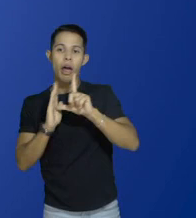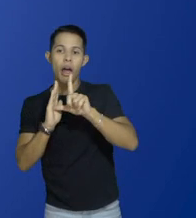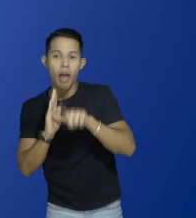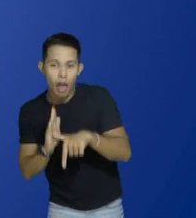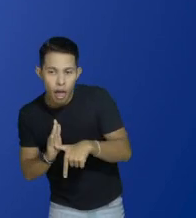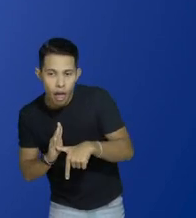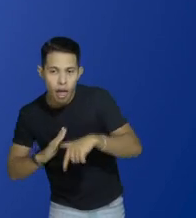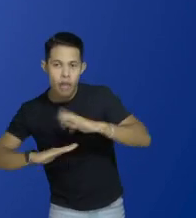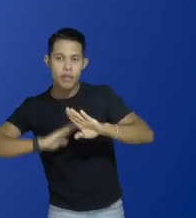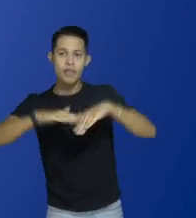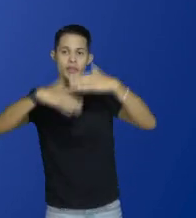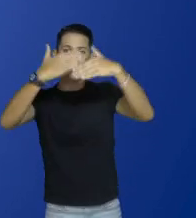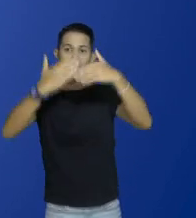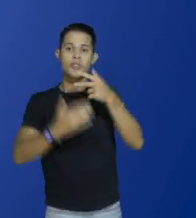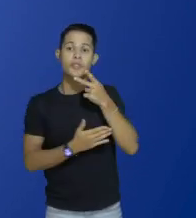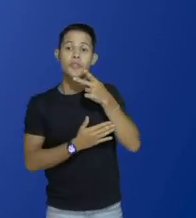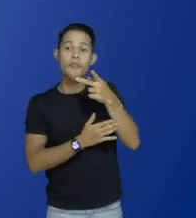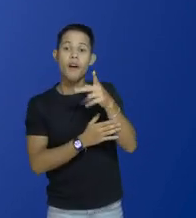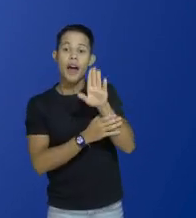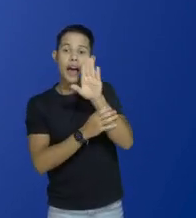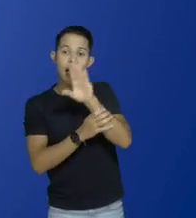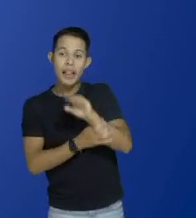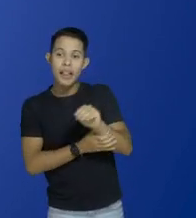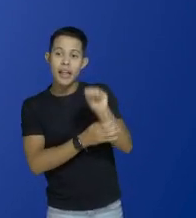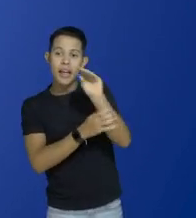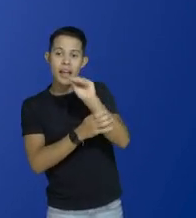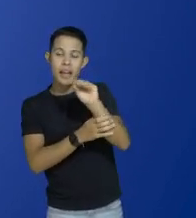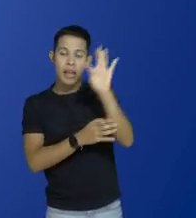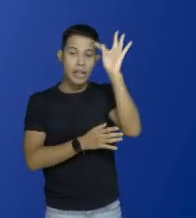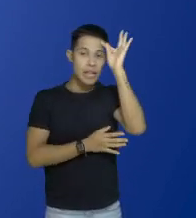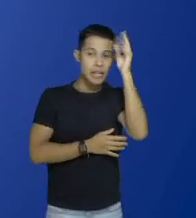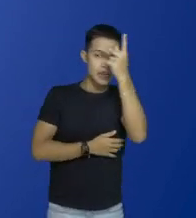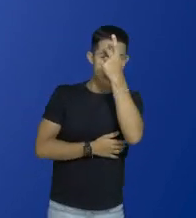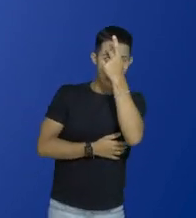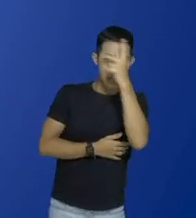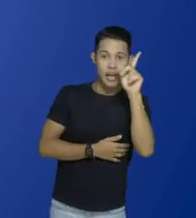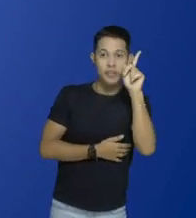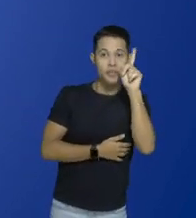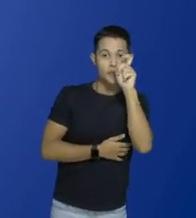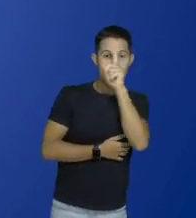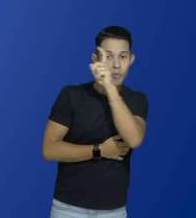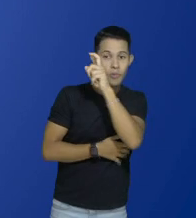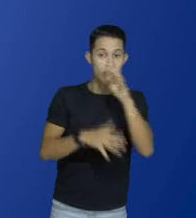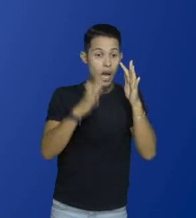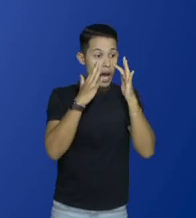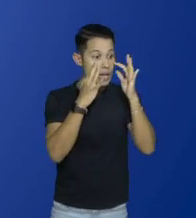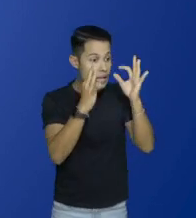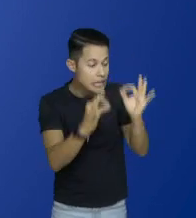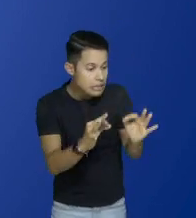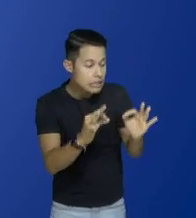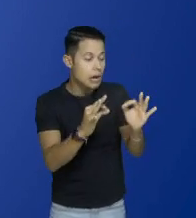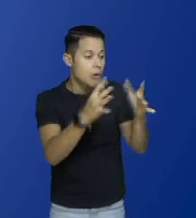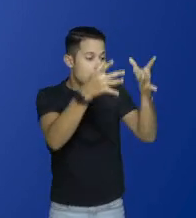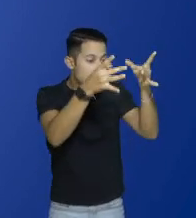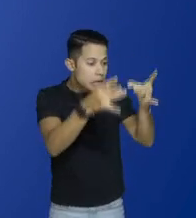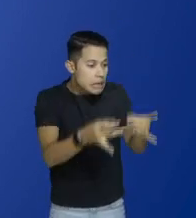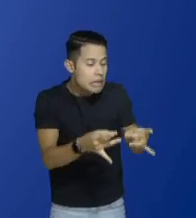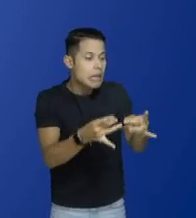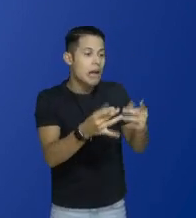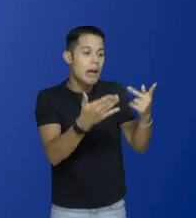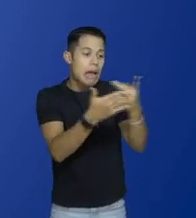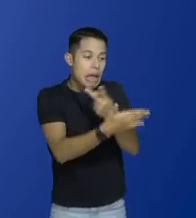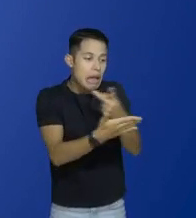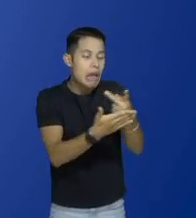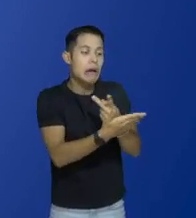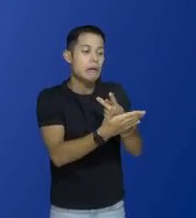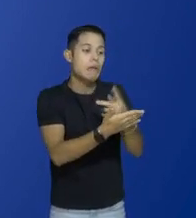No TDAH, tem dificuldade para manter atenção nas tarefas, dificuldade para prestar atenção nos detalhes, erros por descuido,